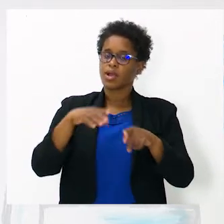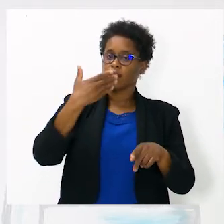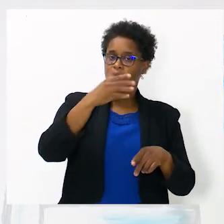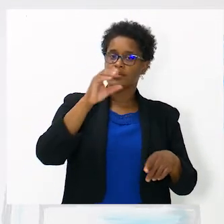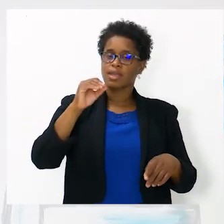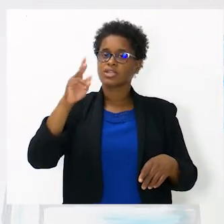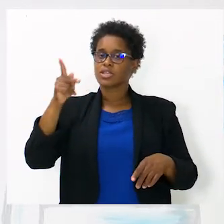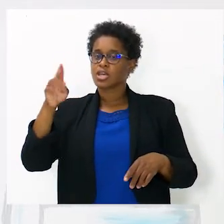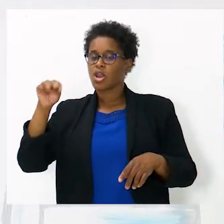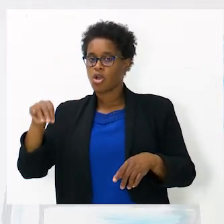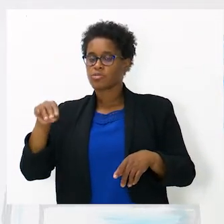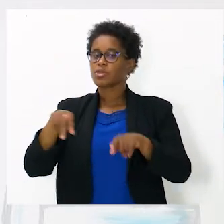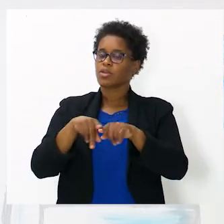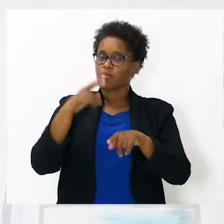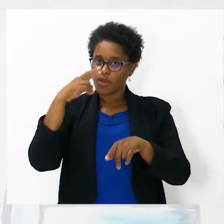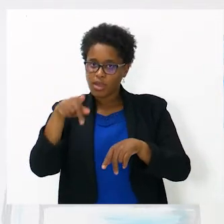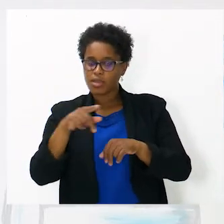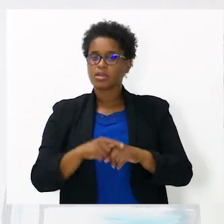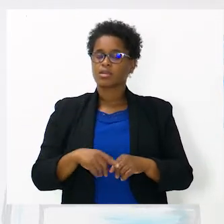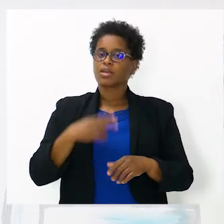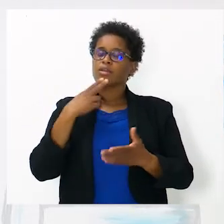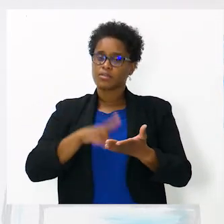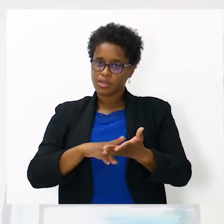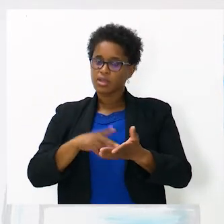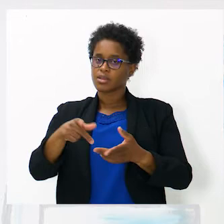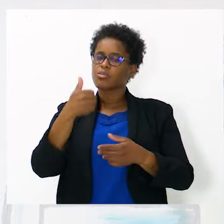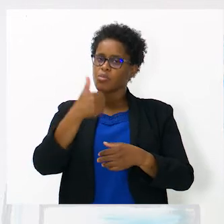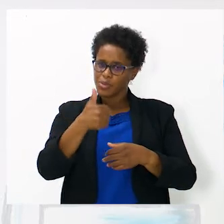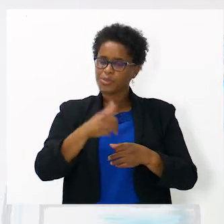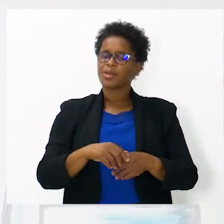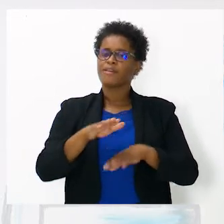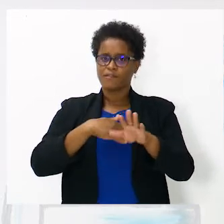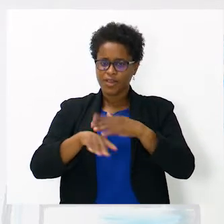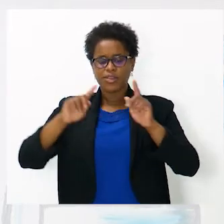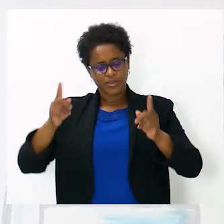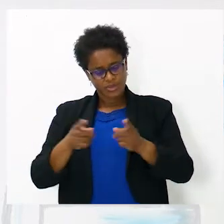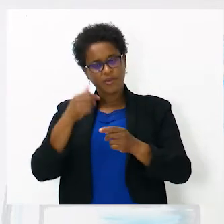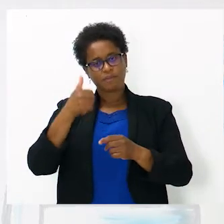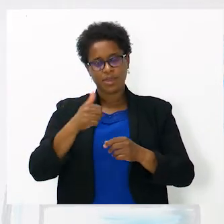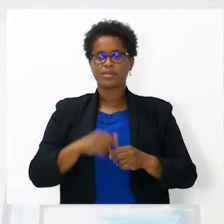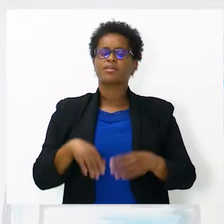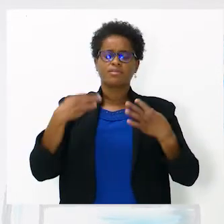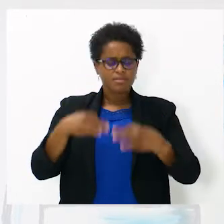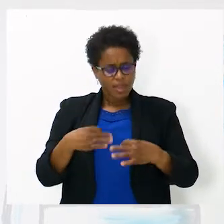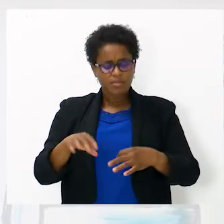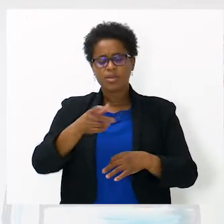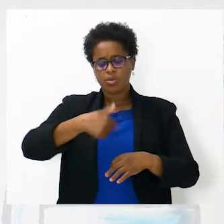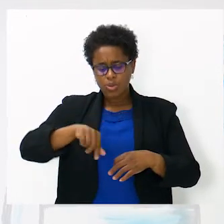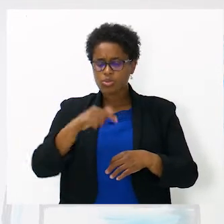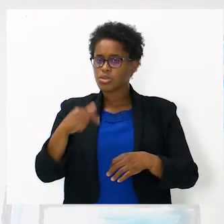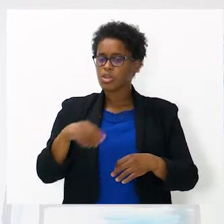10 quilômetros. Vamos ver aqui. Exatamente. Muito bem feita a redução. Sempre que